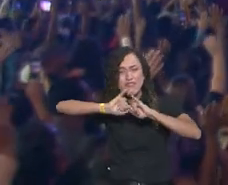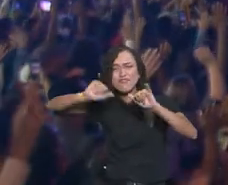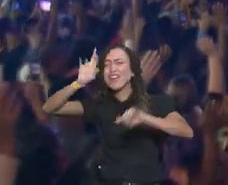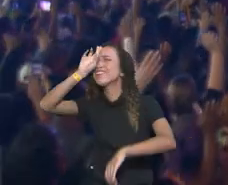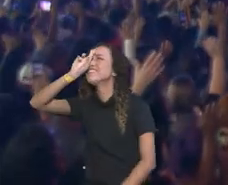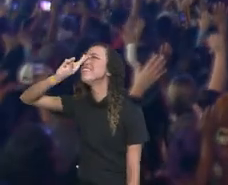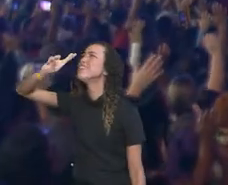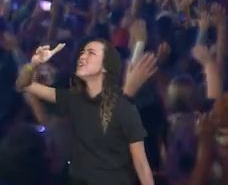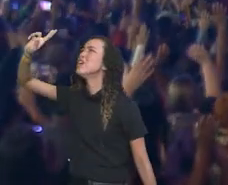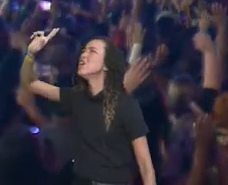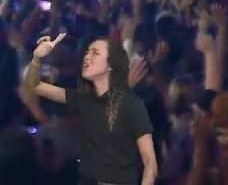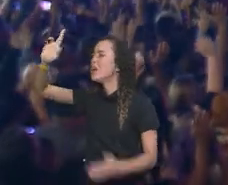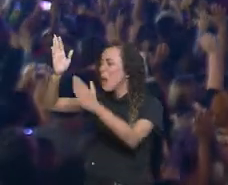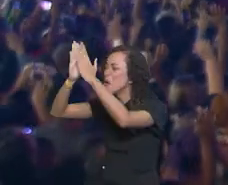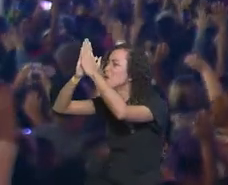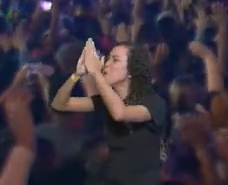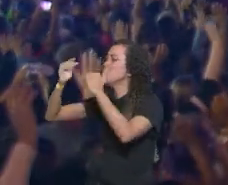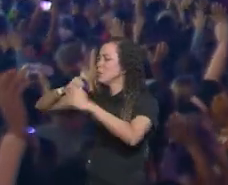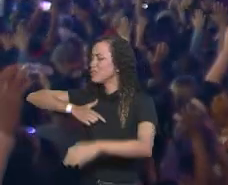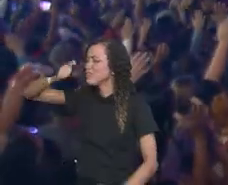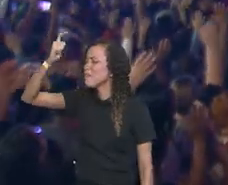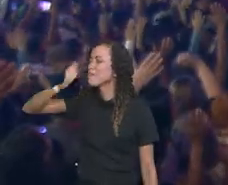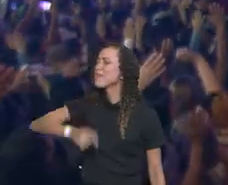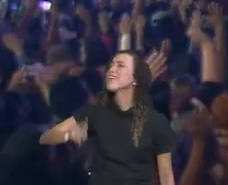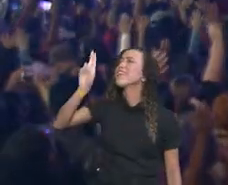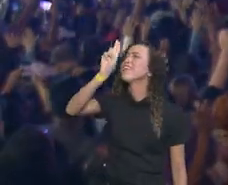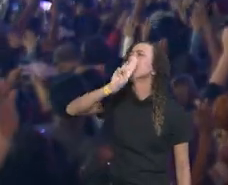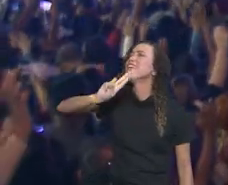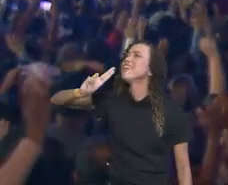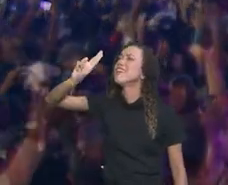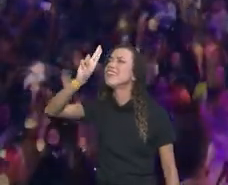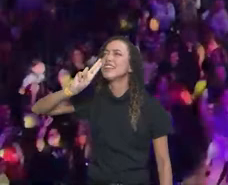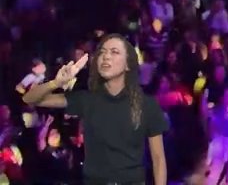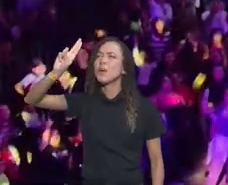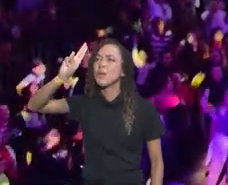meu Deus chega aos amigos